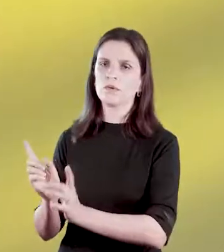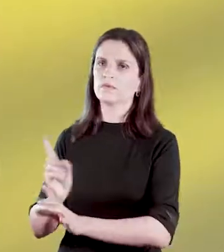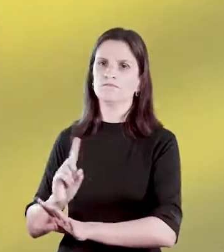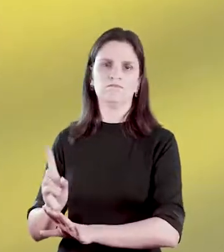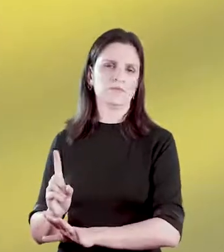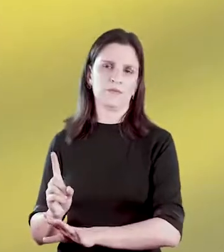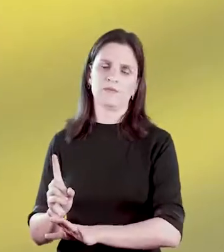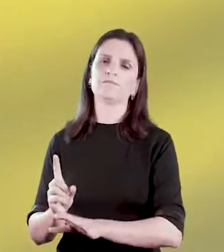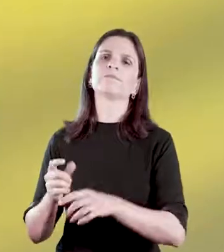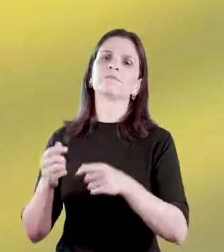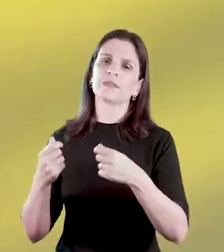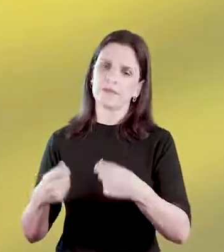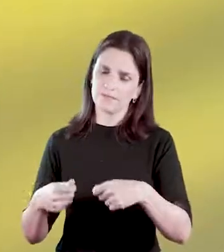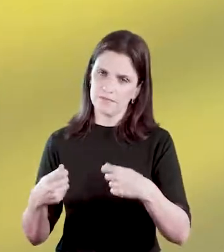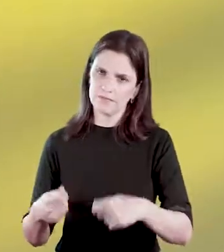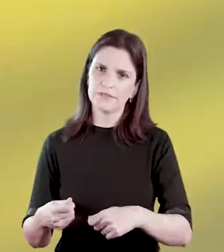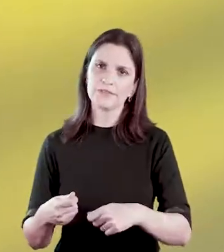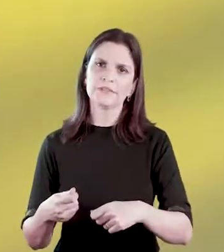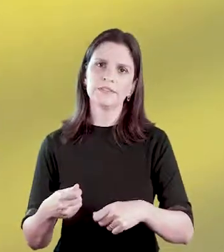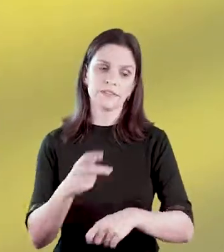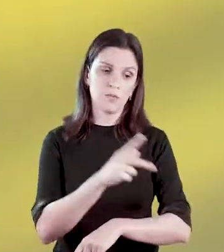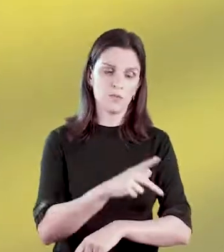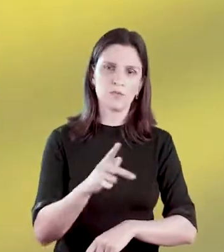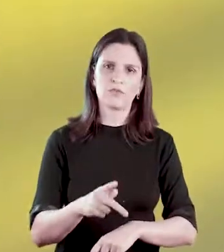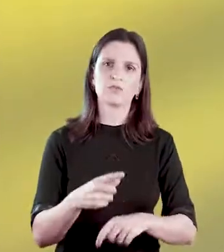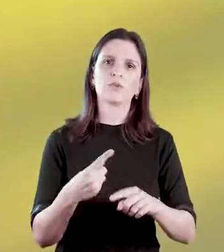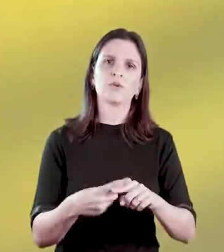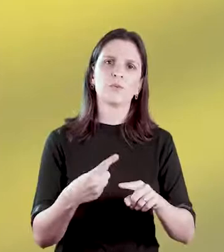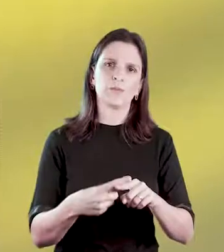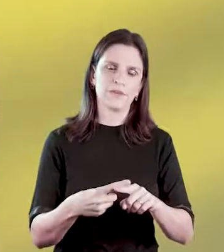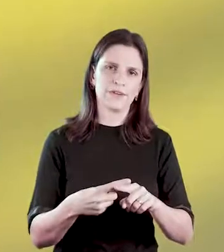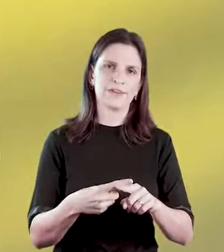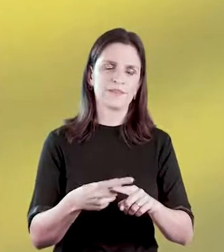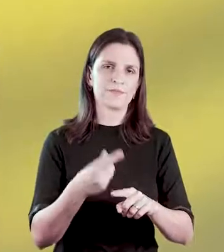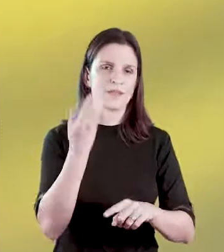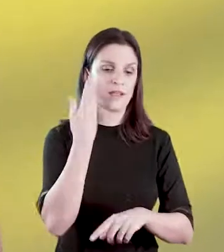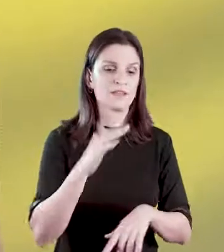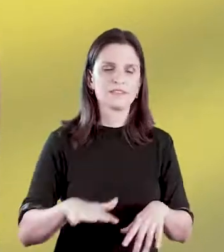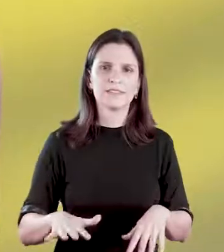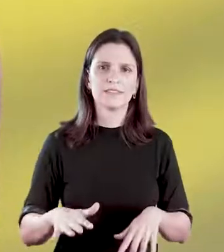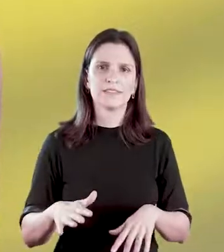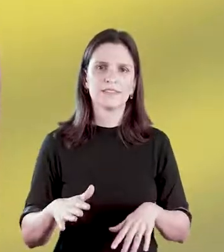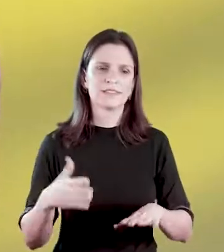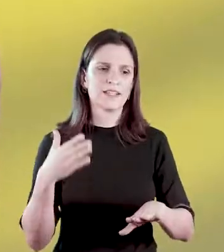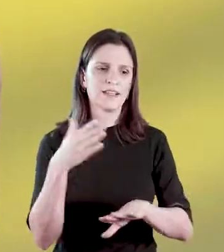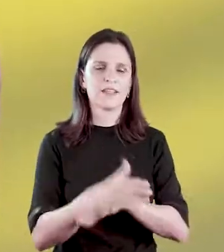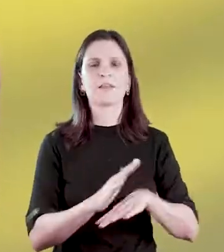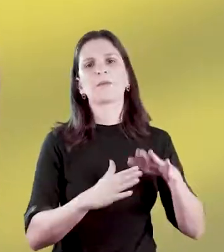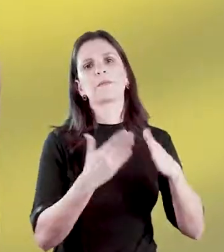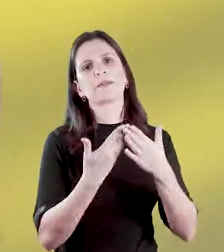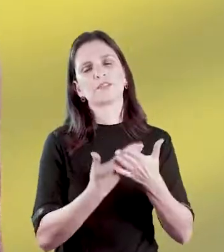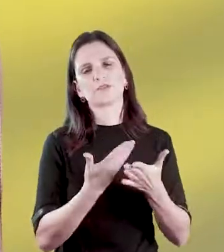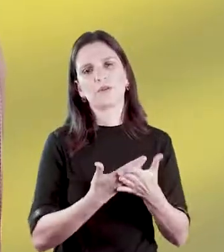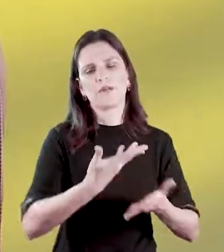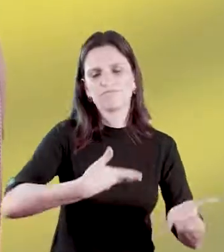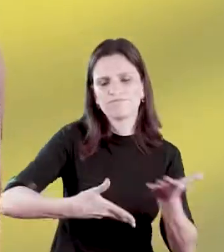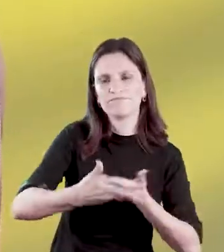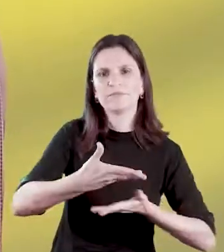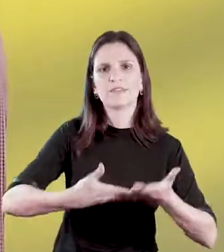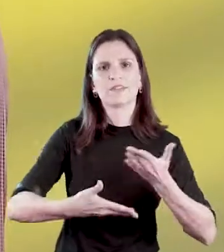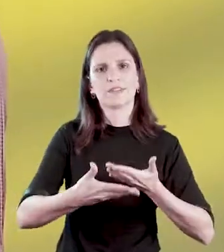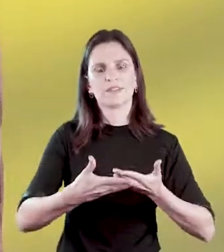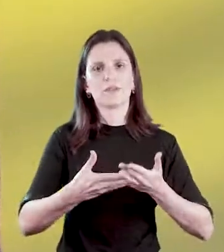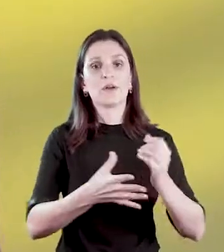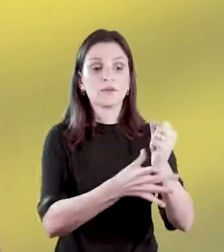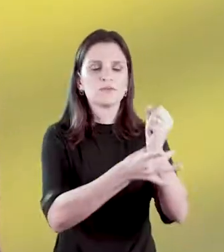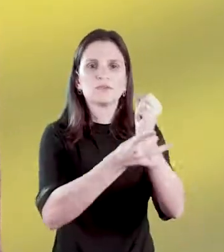vacinar o professor as crianças têm que voltar para o convívio escolar mas voltar com segurança entendeu então não adianta